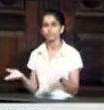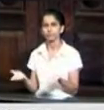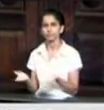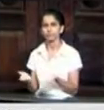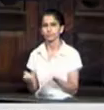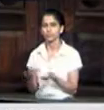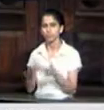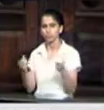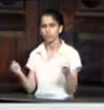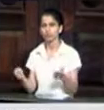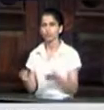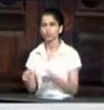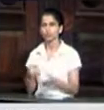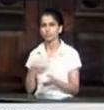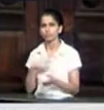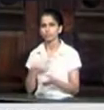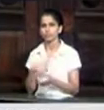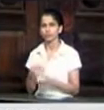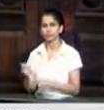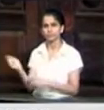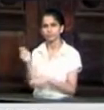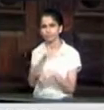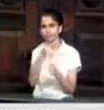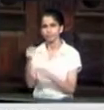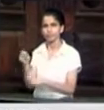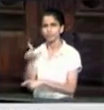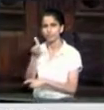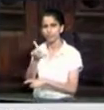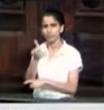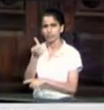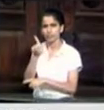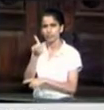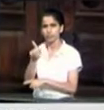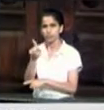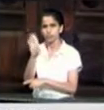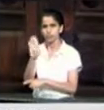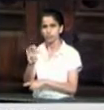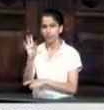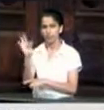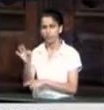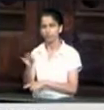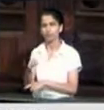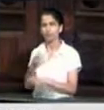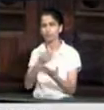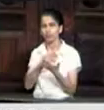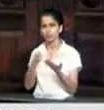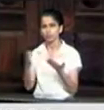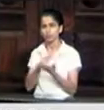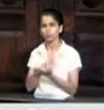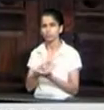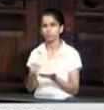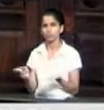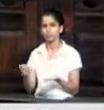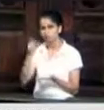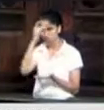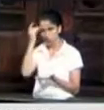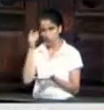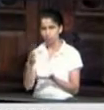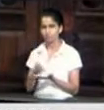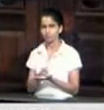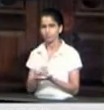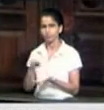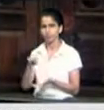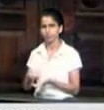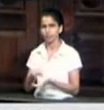e a importância do protagonismo da bandeira LGBT. Porque é um protagonismo, pessoas que... Por quê? Porque a cada 20 horas no